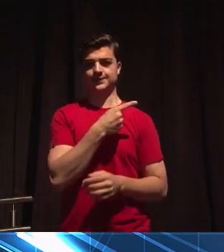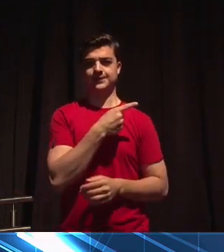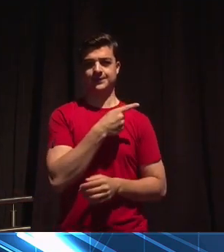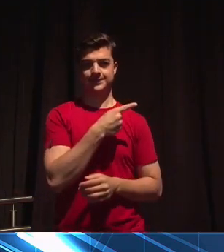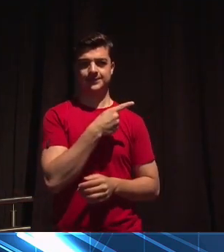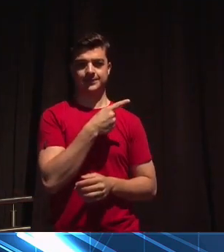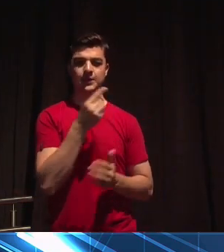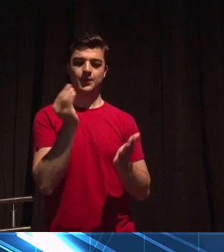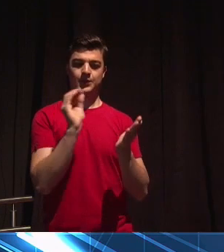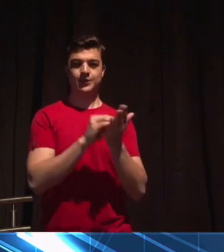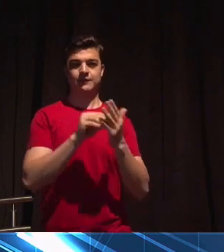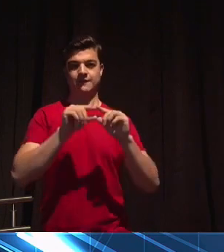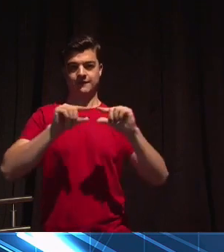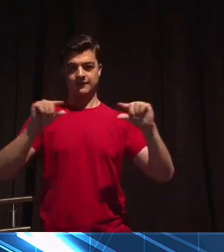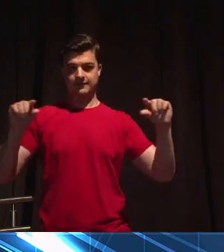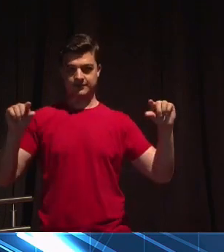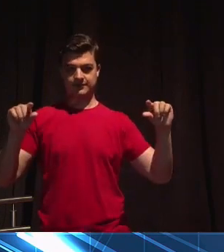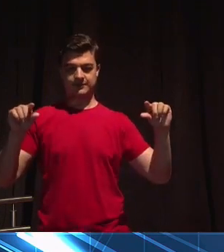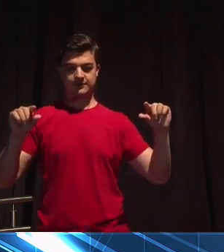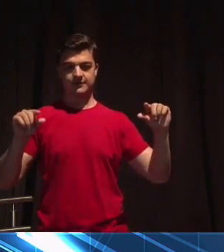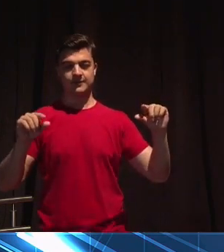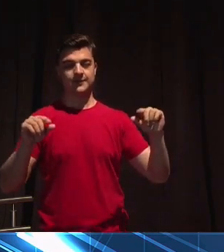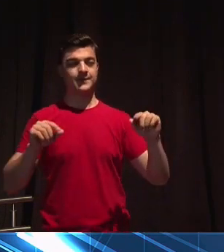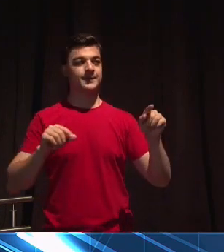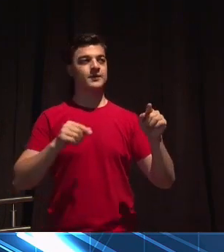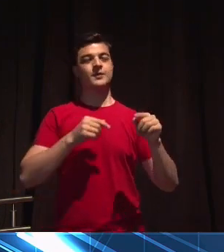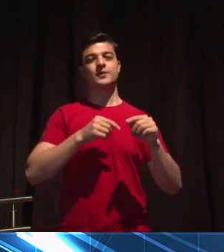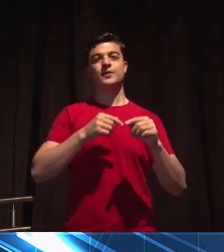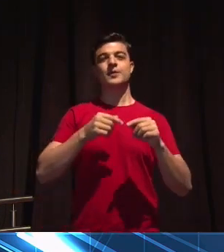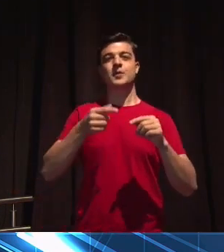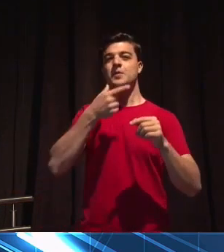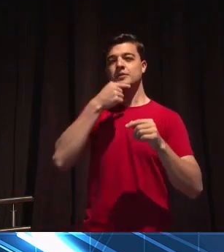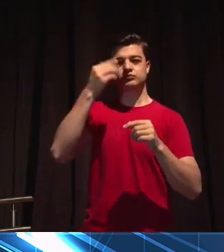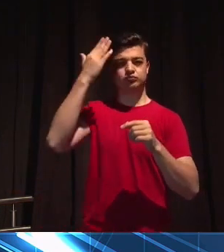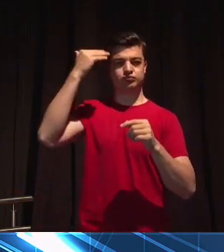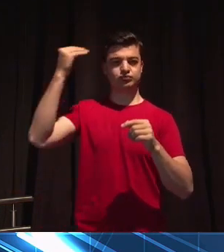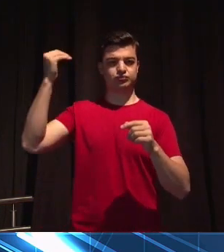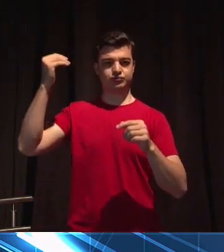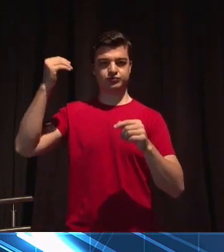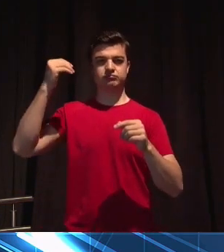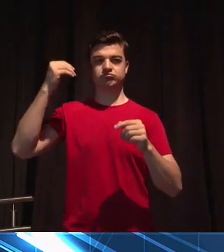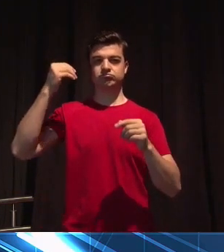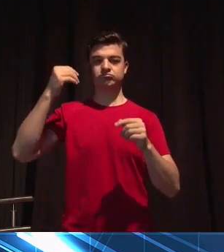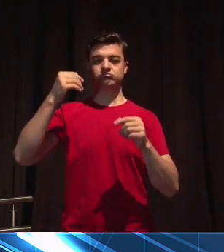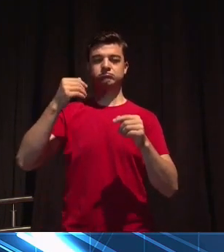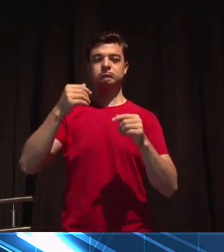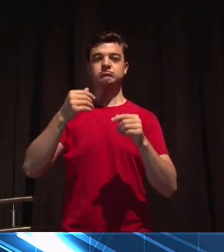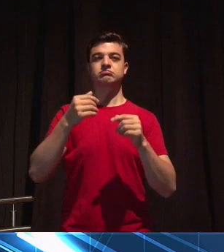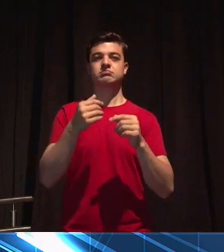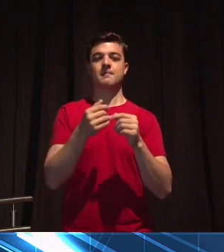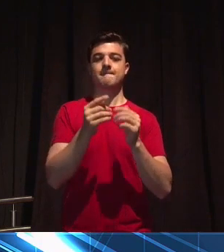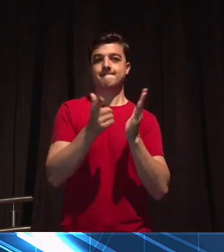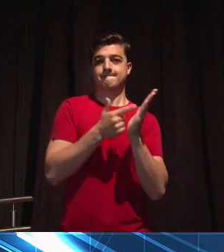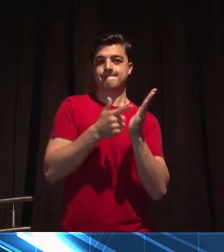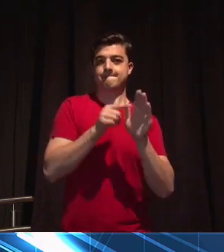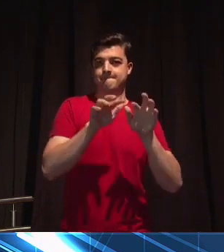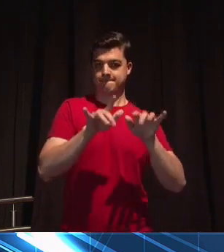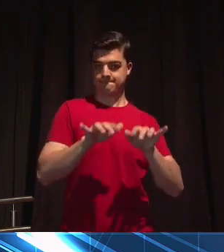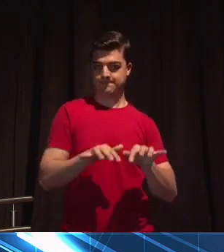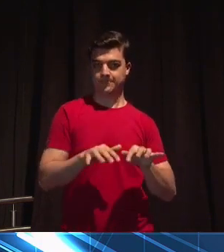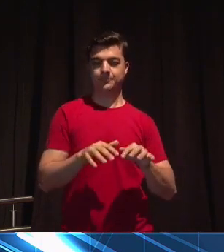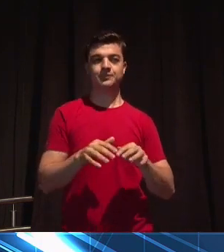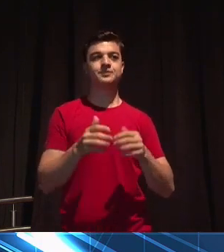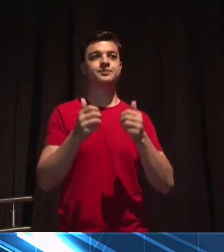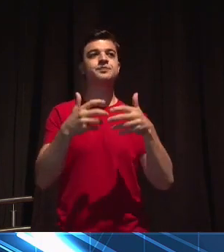são os caras que criaram ou jamoc os primeiros frameworking aí mas por exemplo que que eu tô falando aqui com